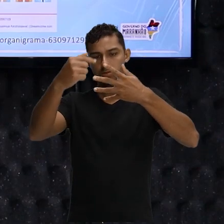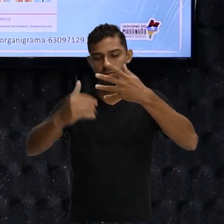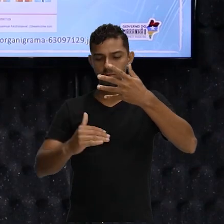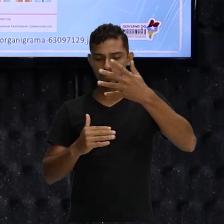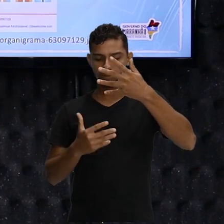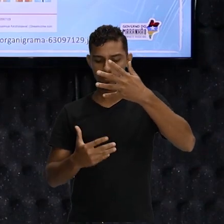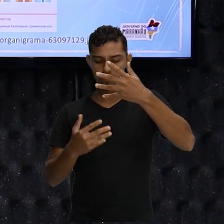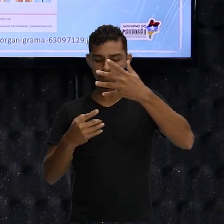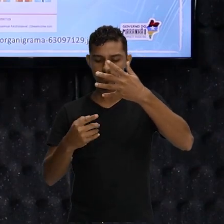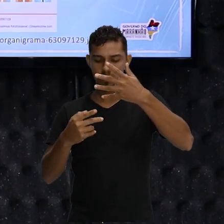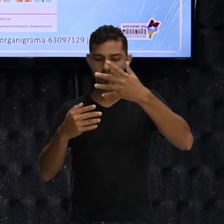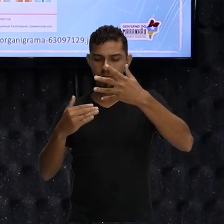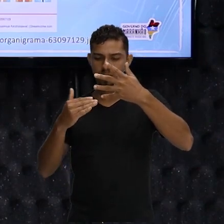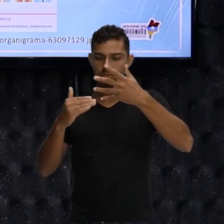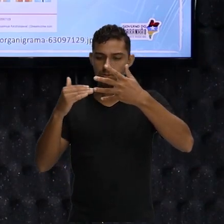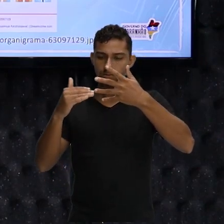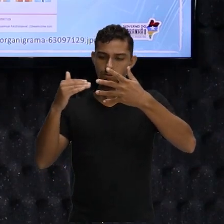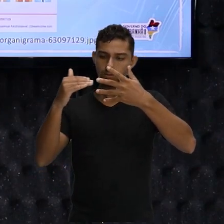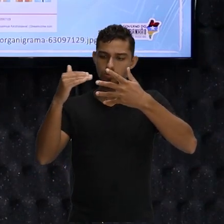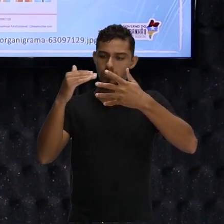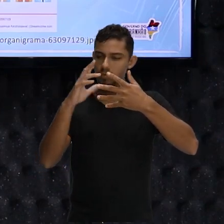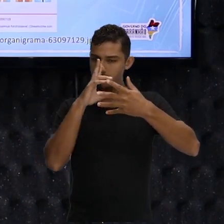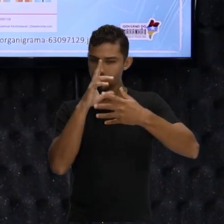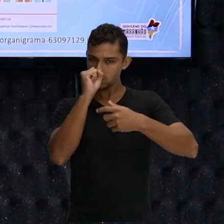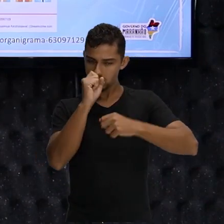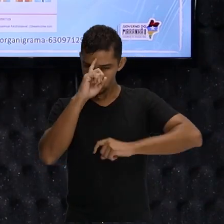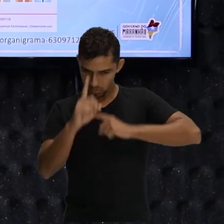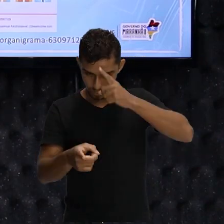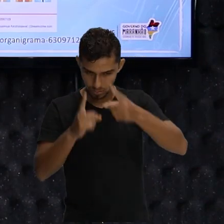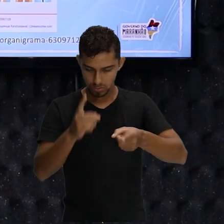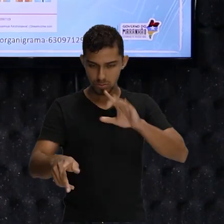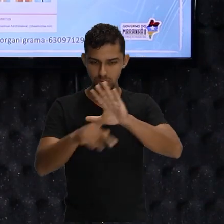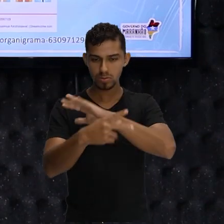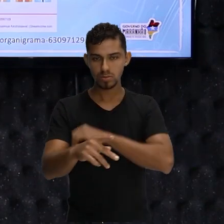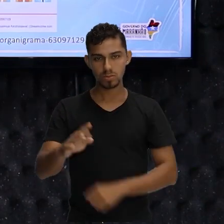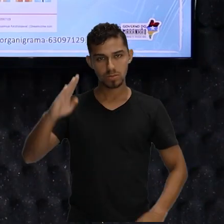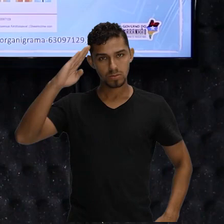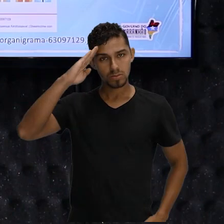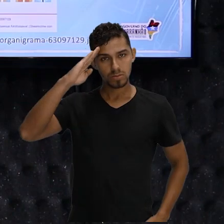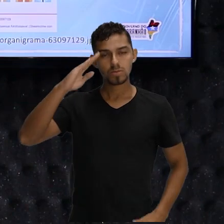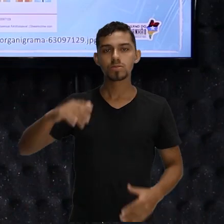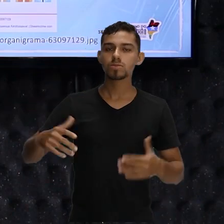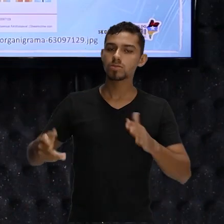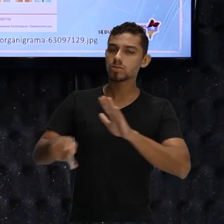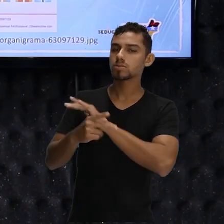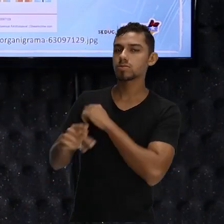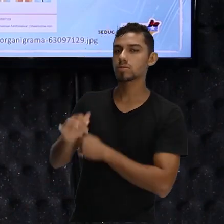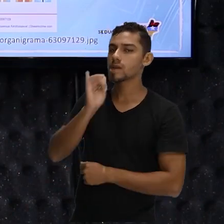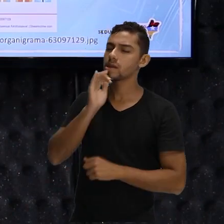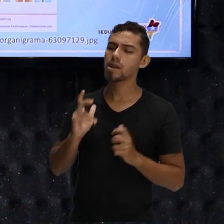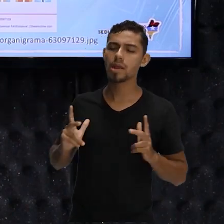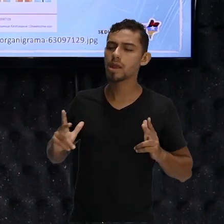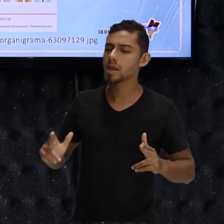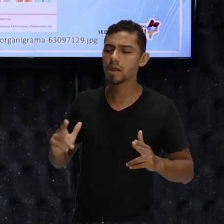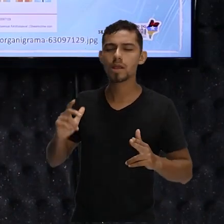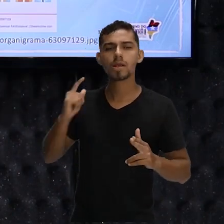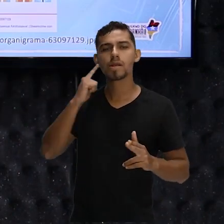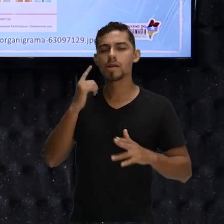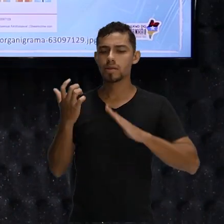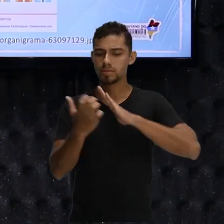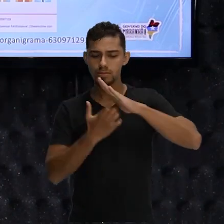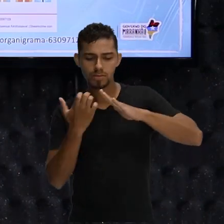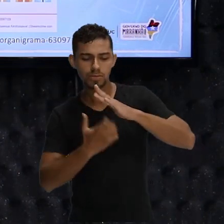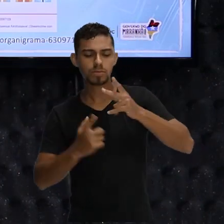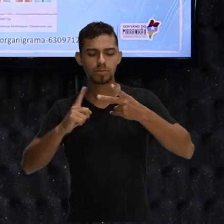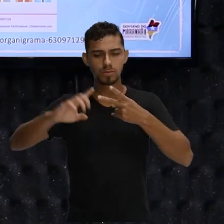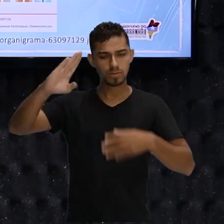mais você sobe de patente, mais poder você passa a ter naquela estrutura também. Assim como na empresa,